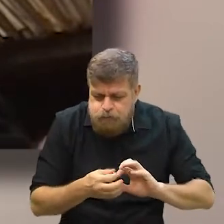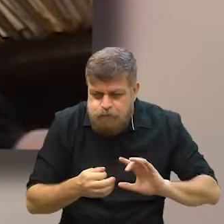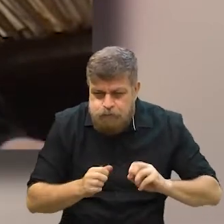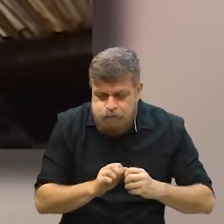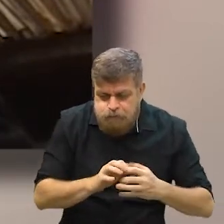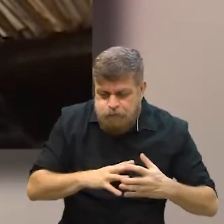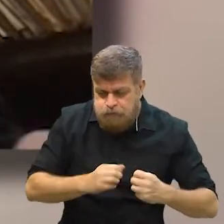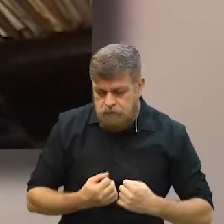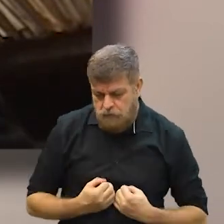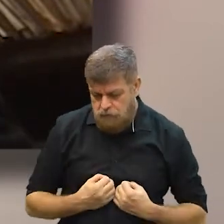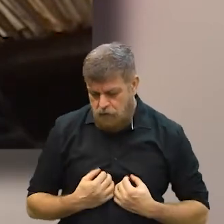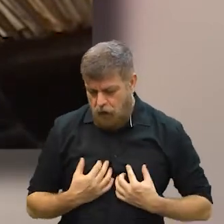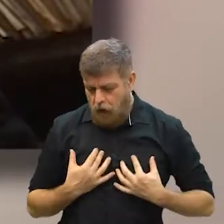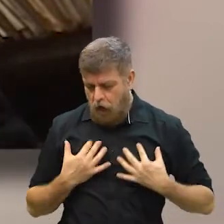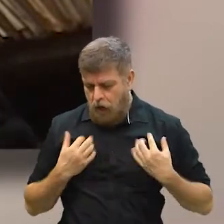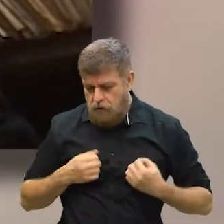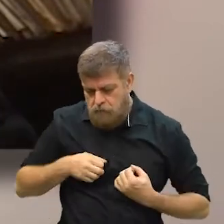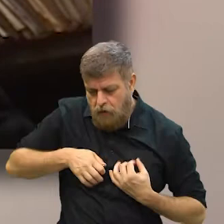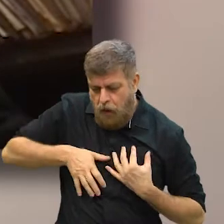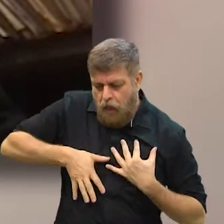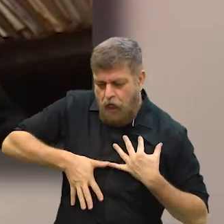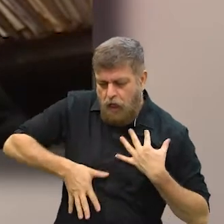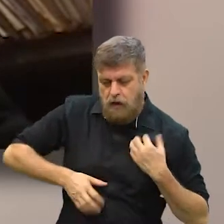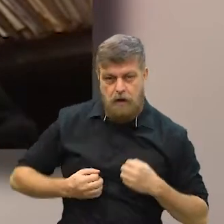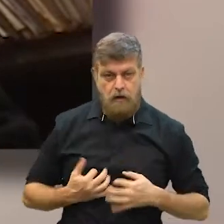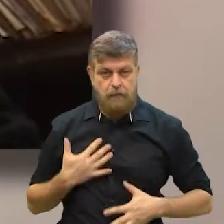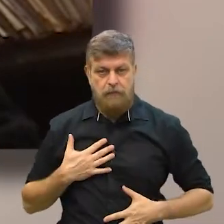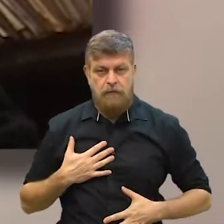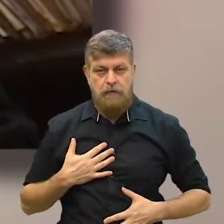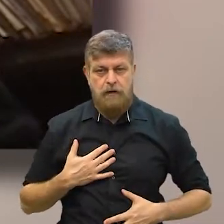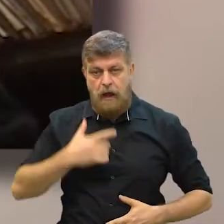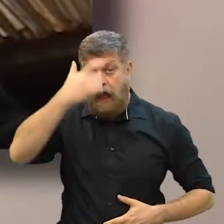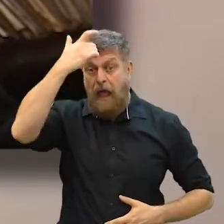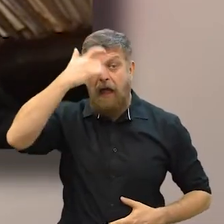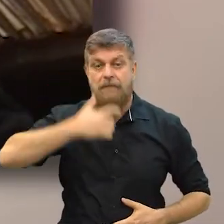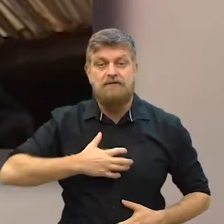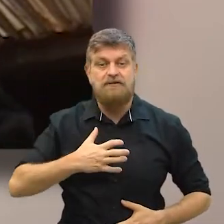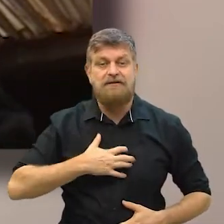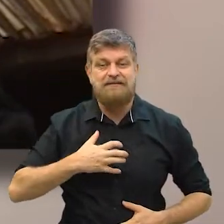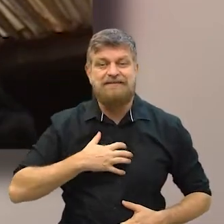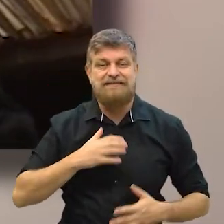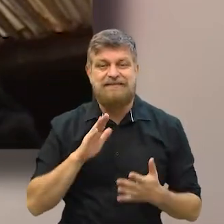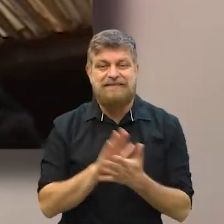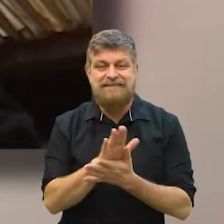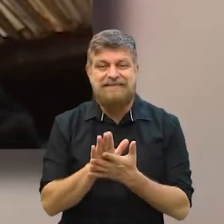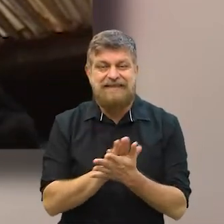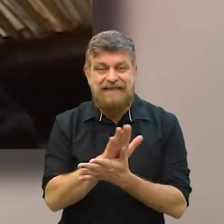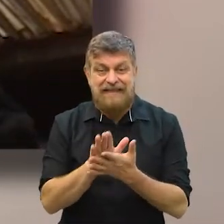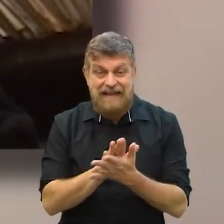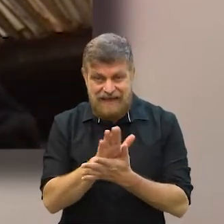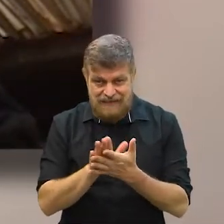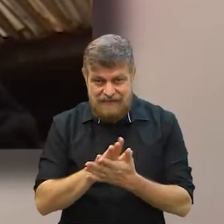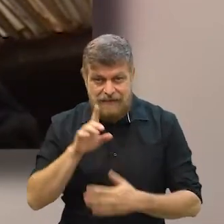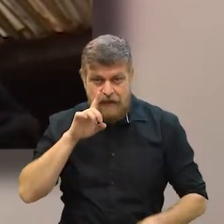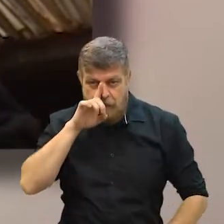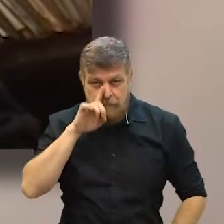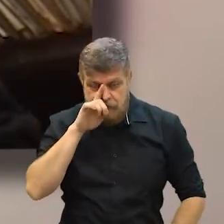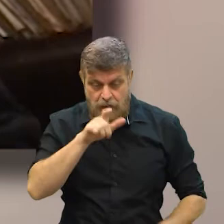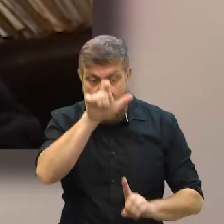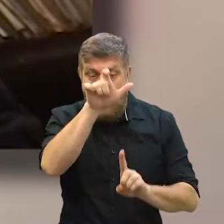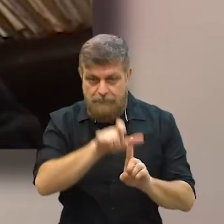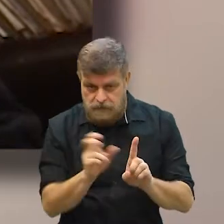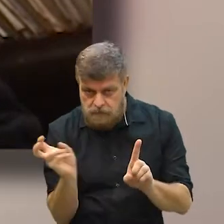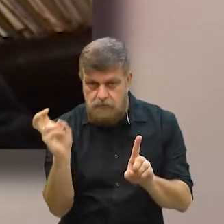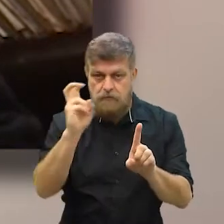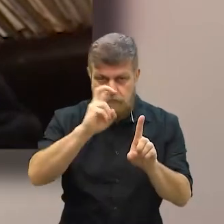no organismo humano. Normalmente a pessoa sente o quê? Nada. Aí que reside o perigo. O